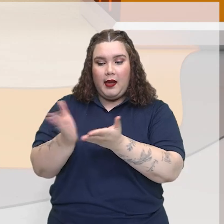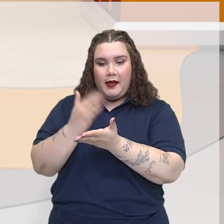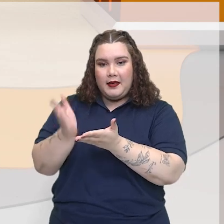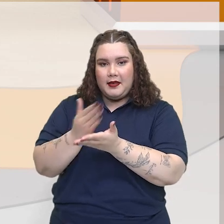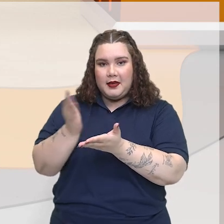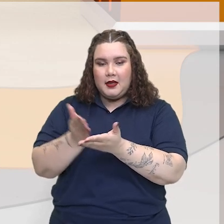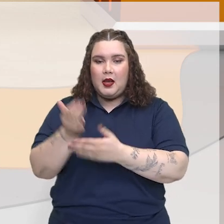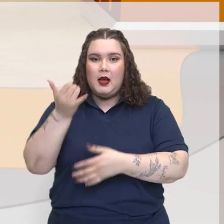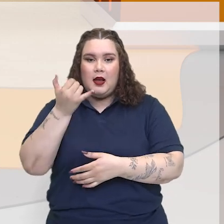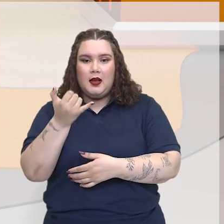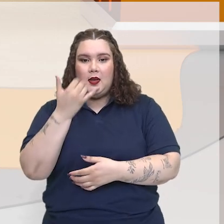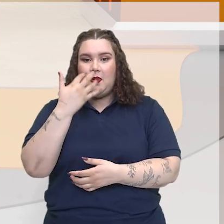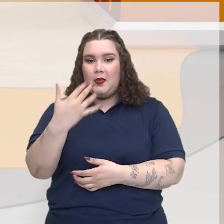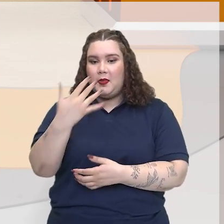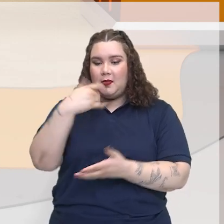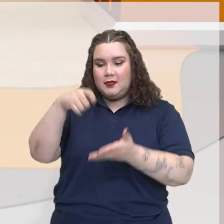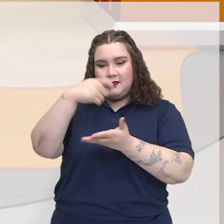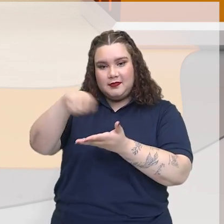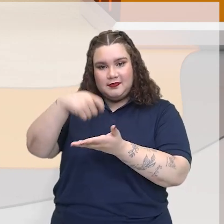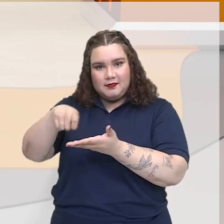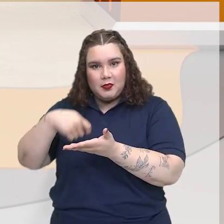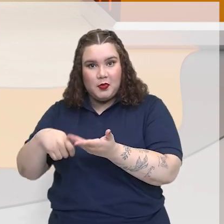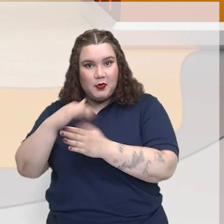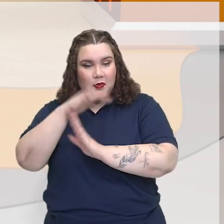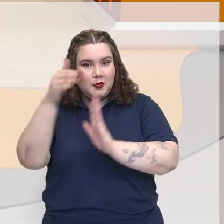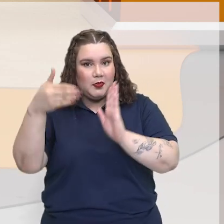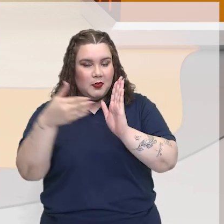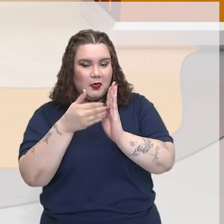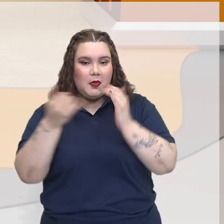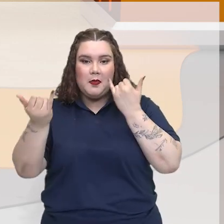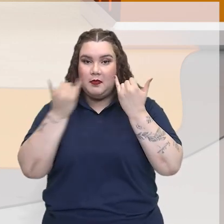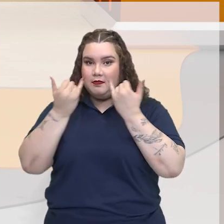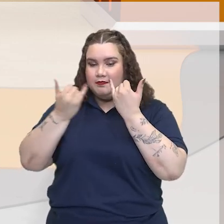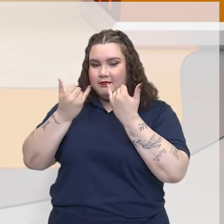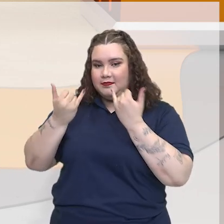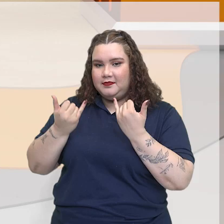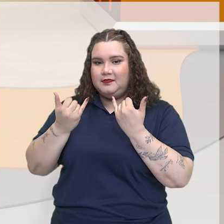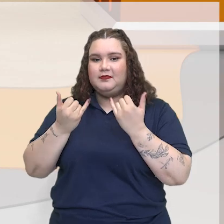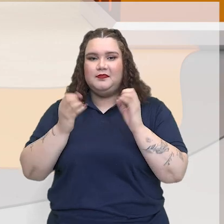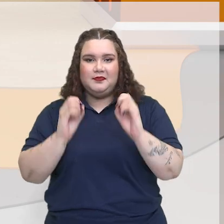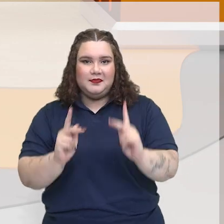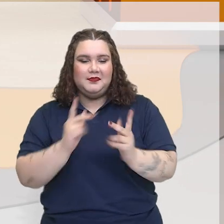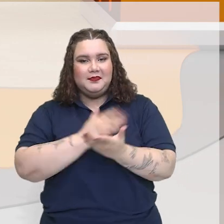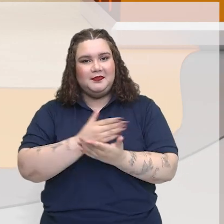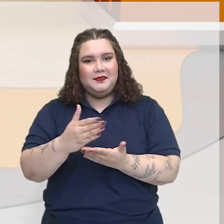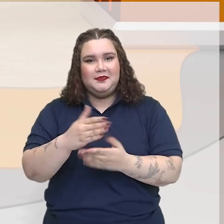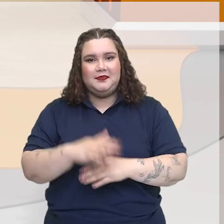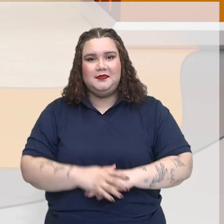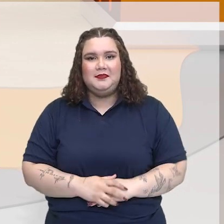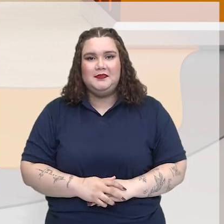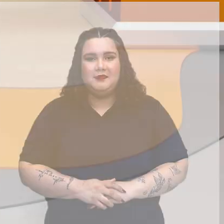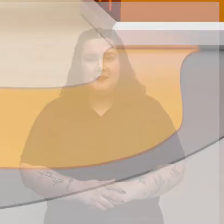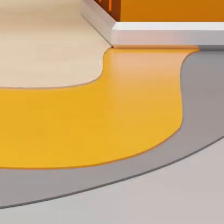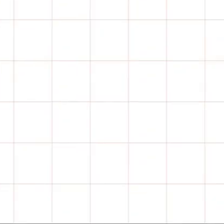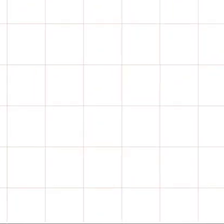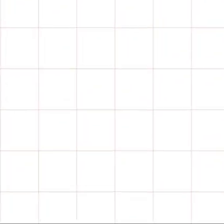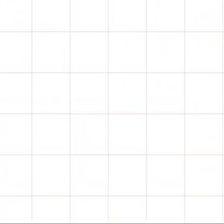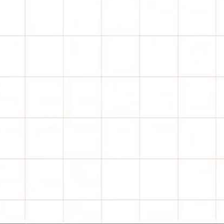as suas canetas coloridas, tome nota dos pontos importantes. Vamos à aula.